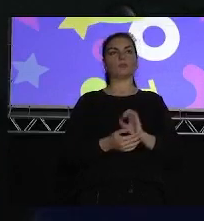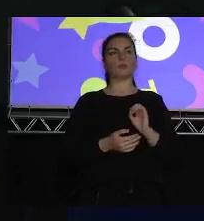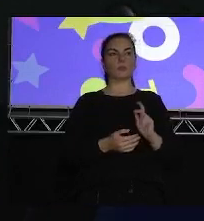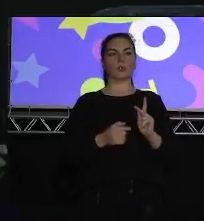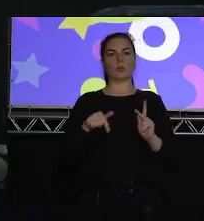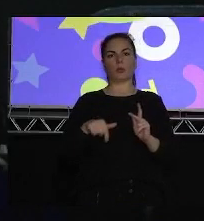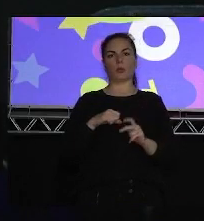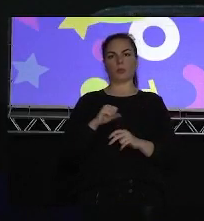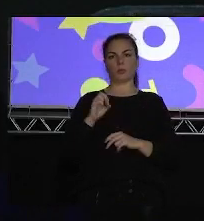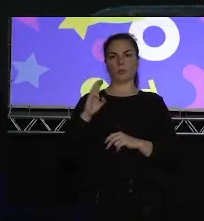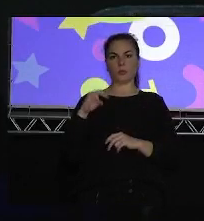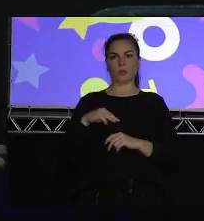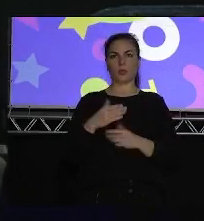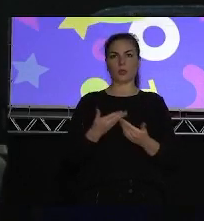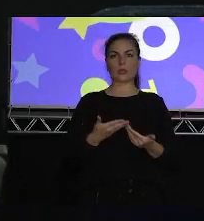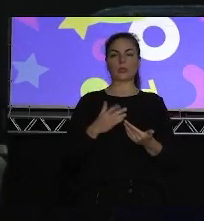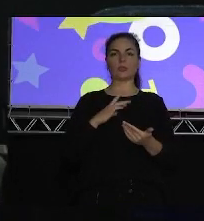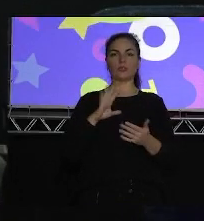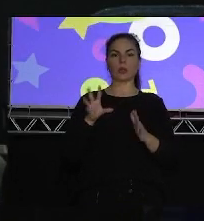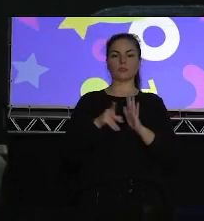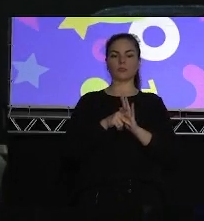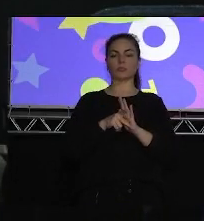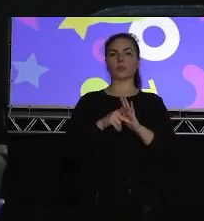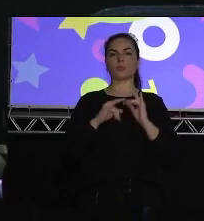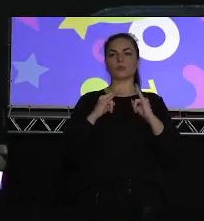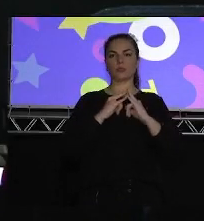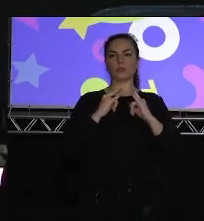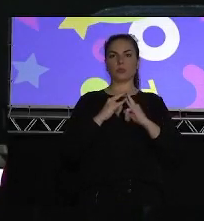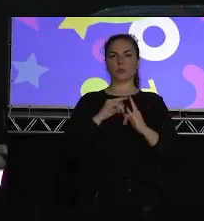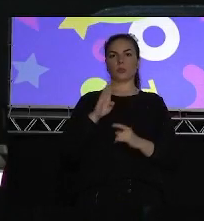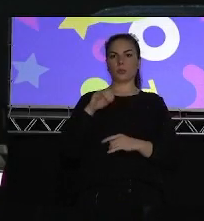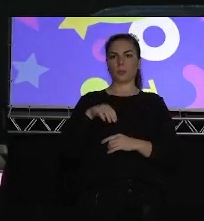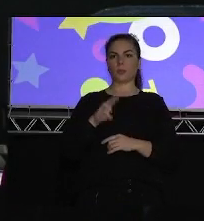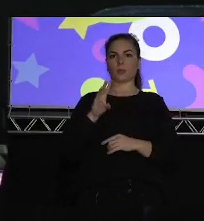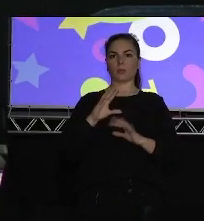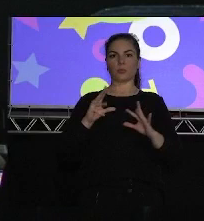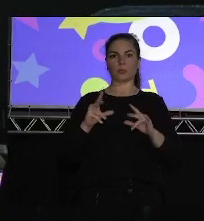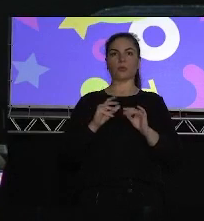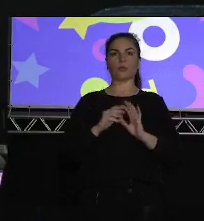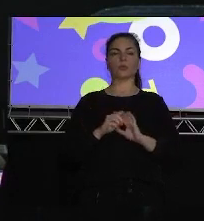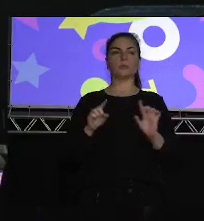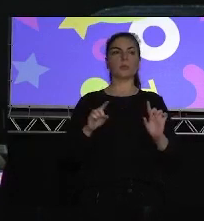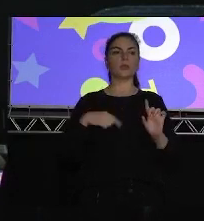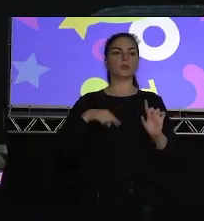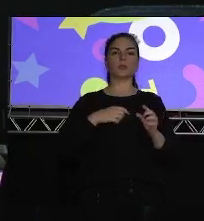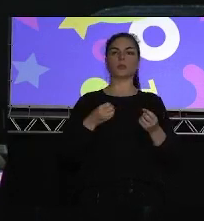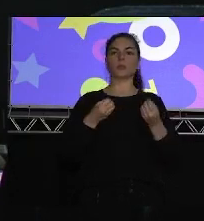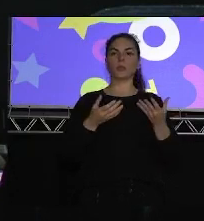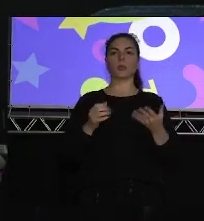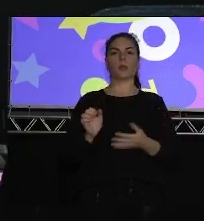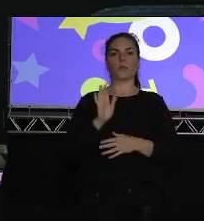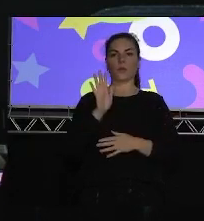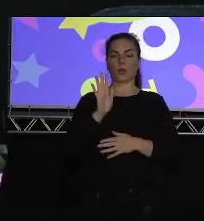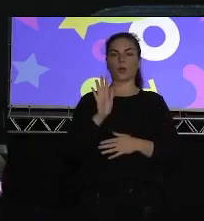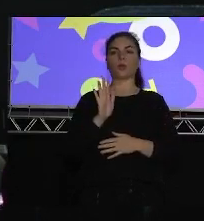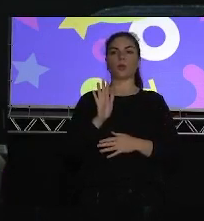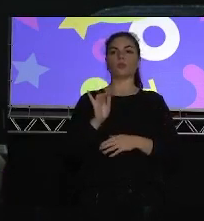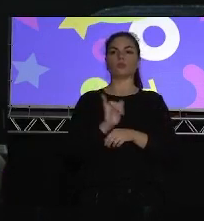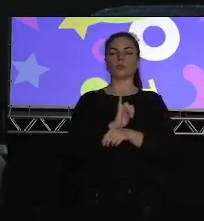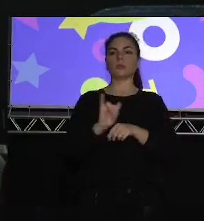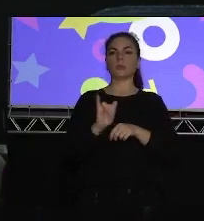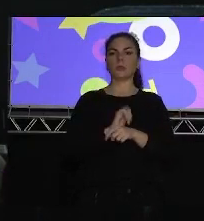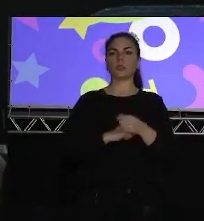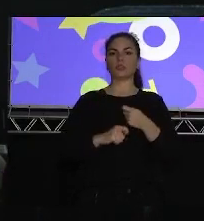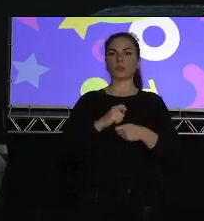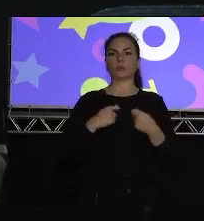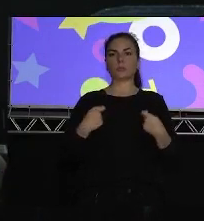aqui, é institucionalizado o Scrum na BMW no mundo todo, mas a gente não entrega o valor que realmente a estratégia do negócio precisa. A